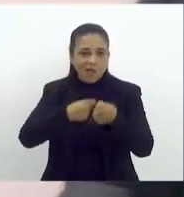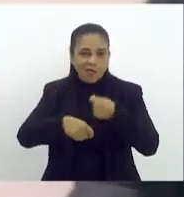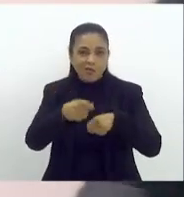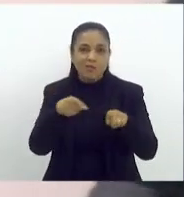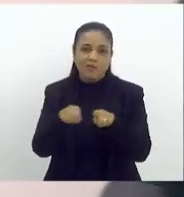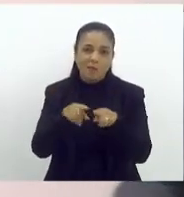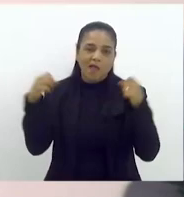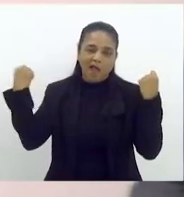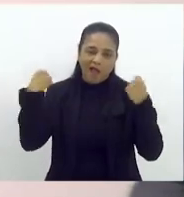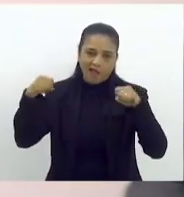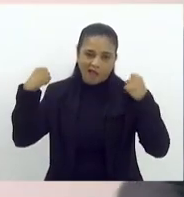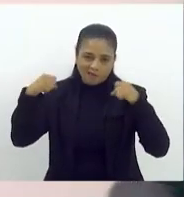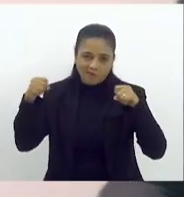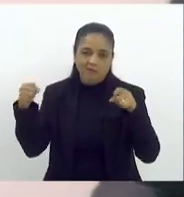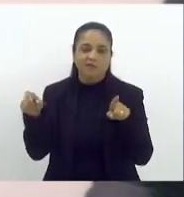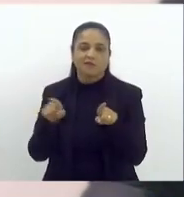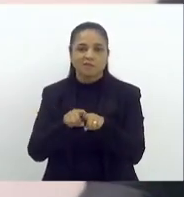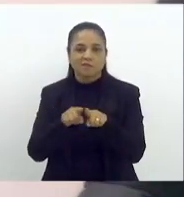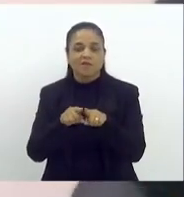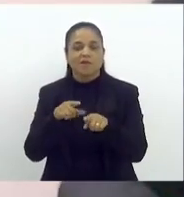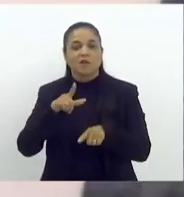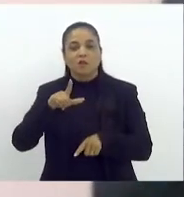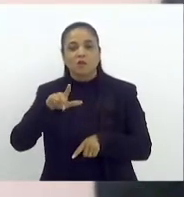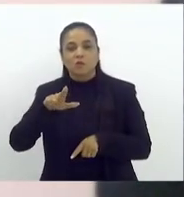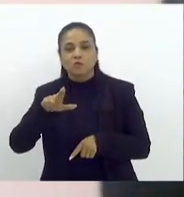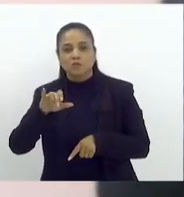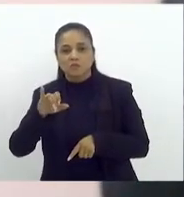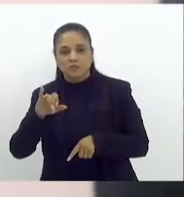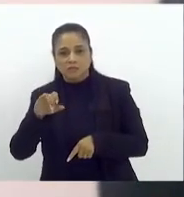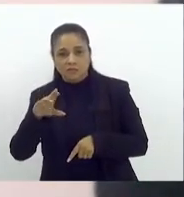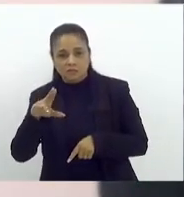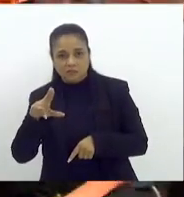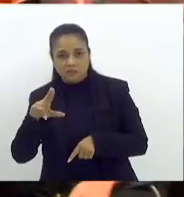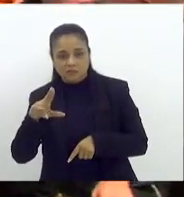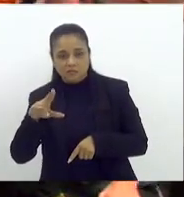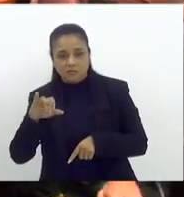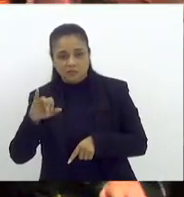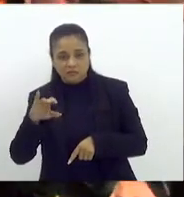na academia então professora Rossi Alves palavra tá contigo